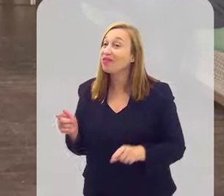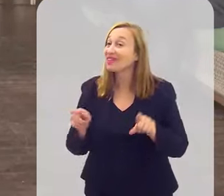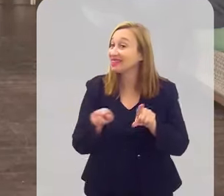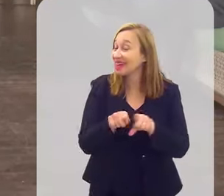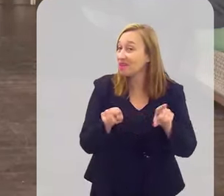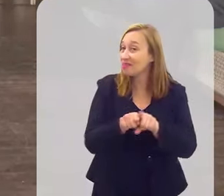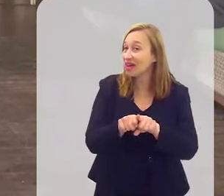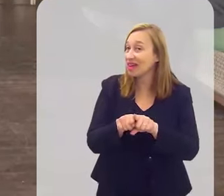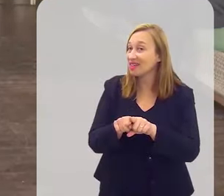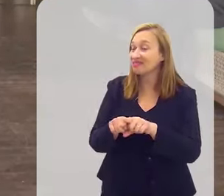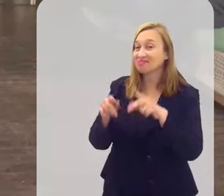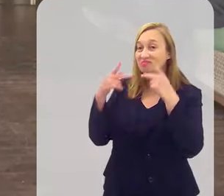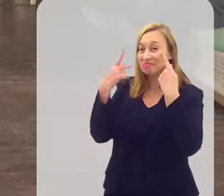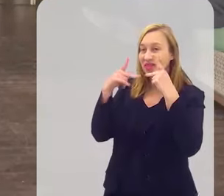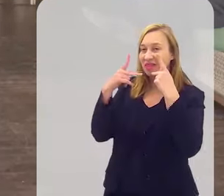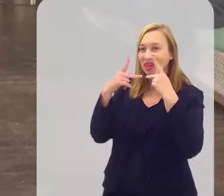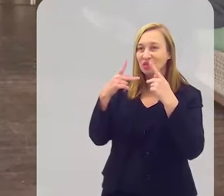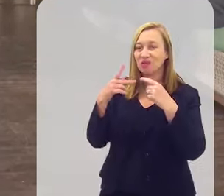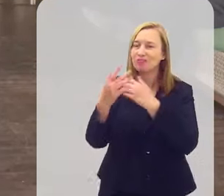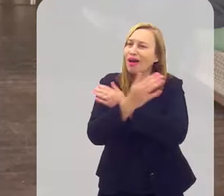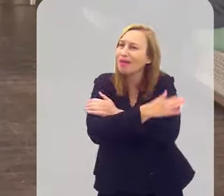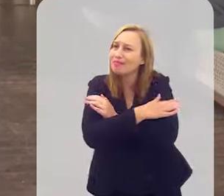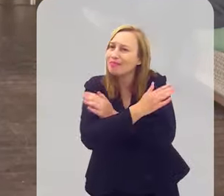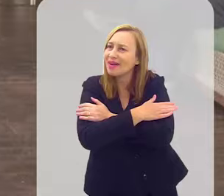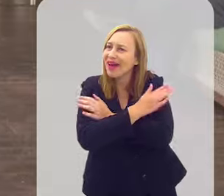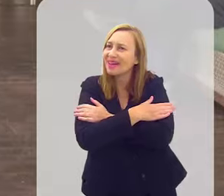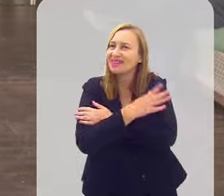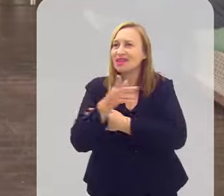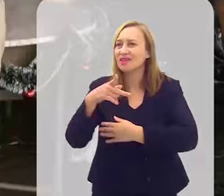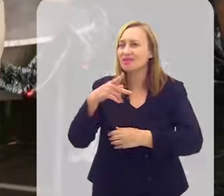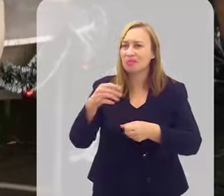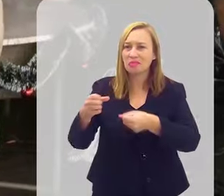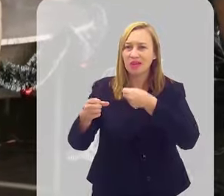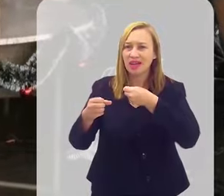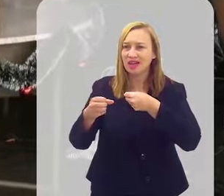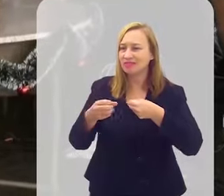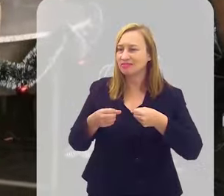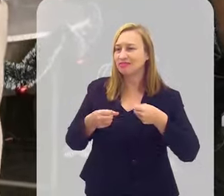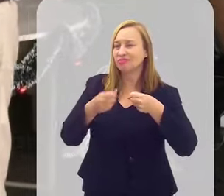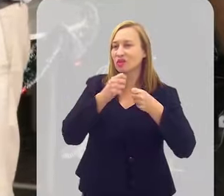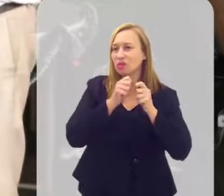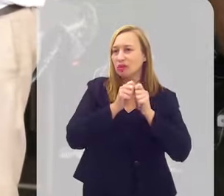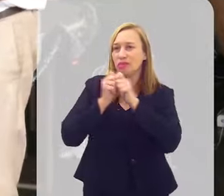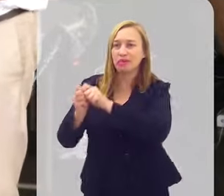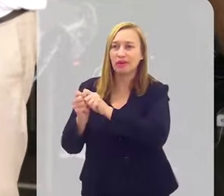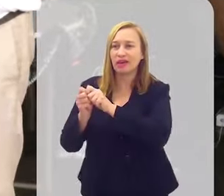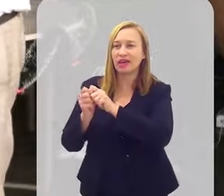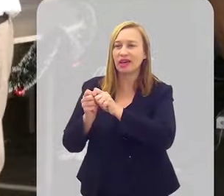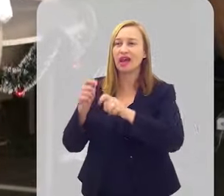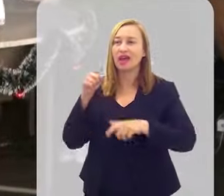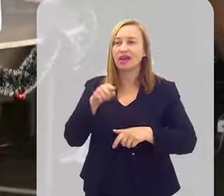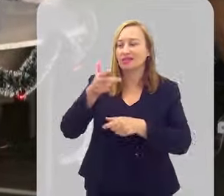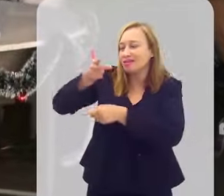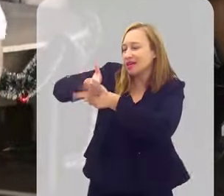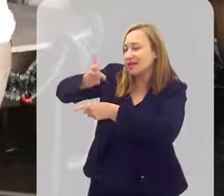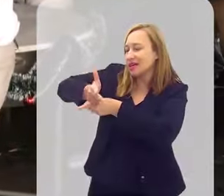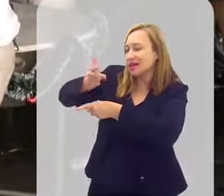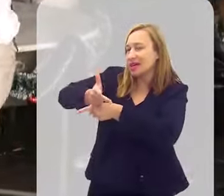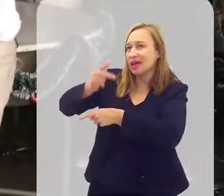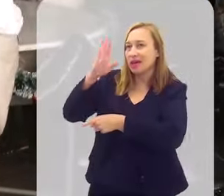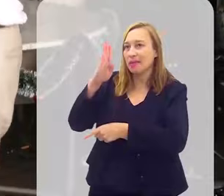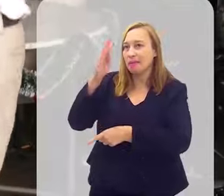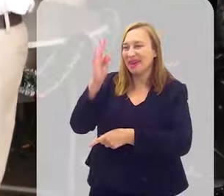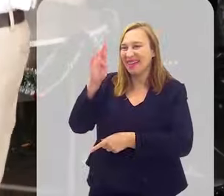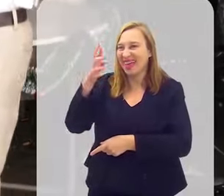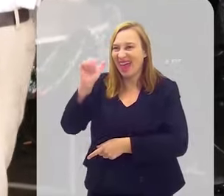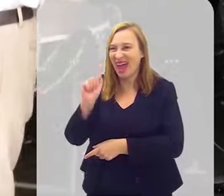Amém Aproveita que também é um pregador você mande um abraço deixa eu pegar aqui teu microfone aqui Bruna deixa eu passar para ele aqui